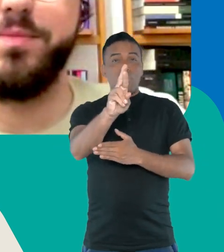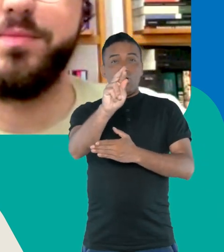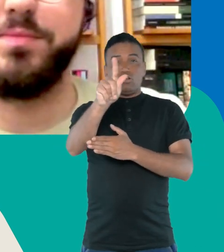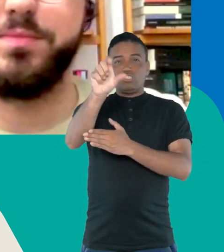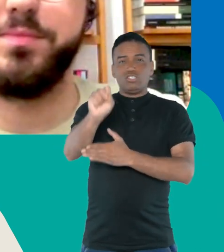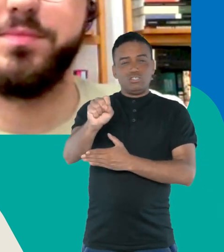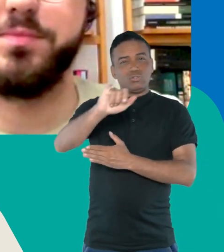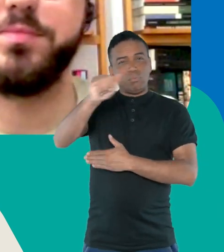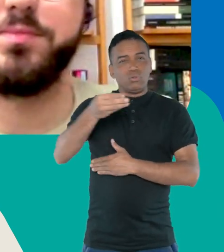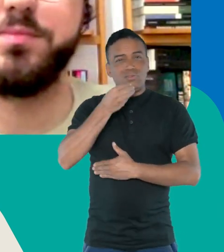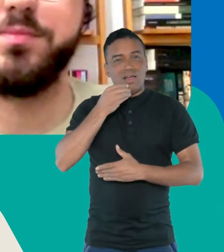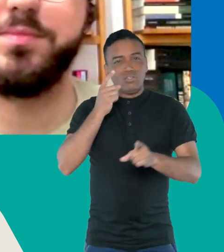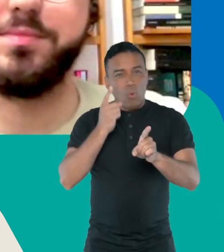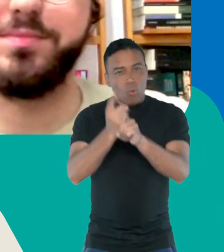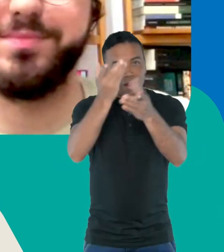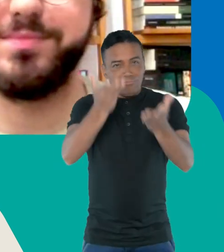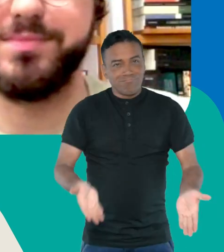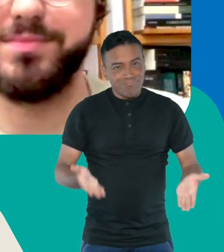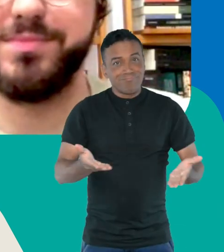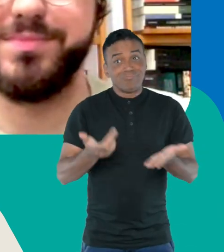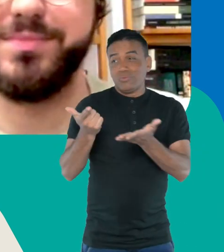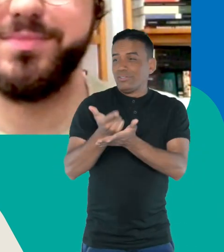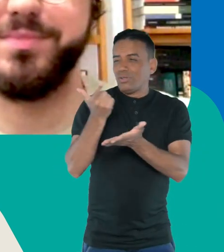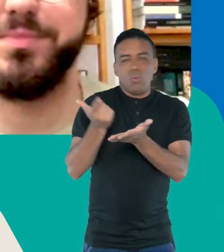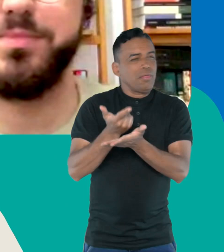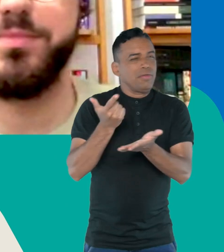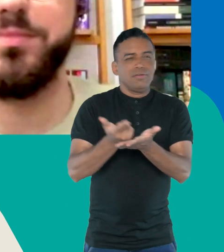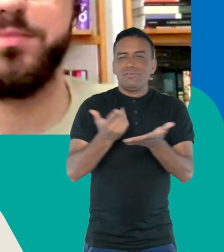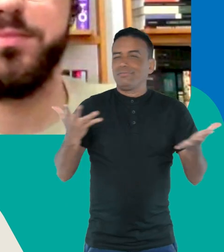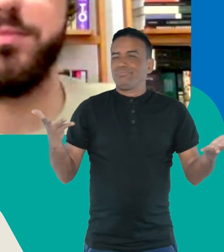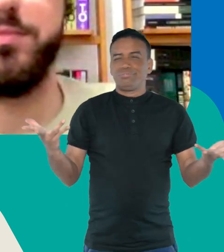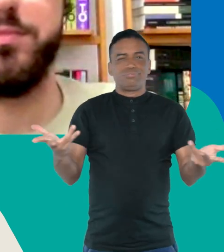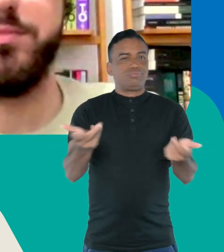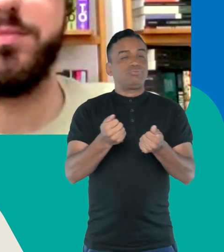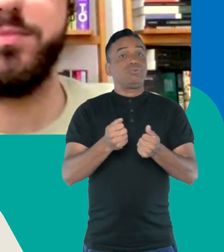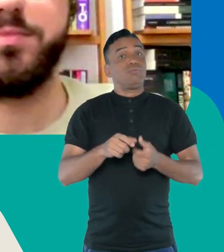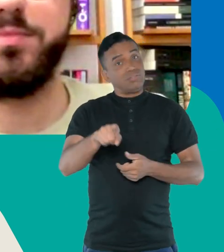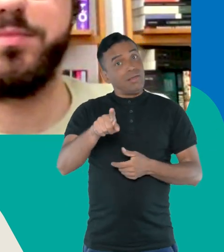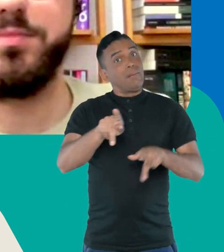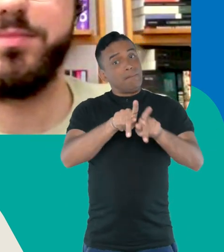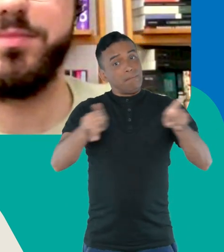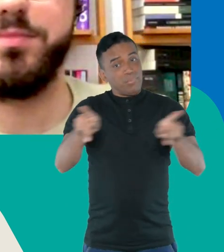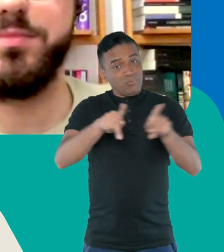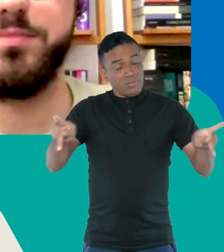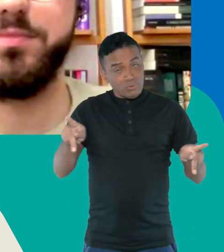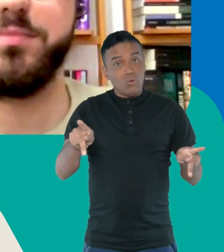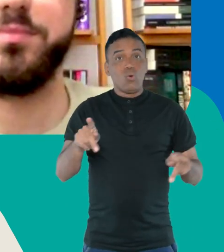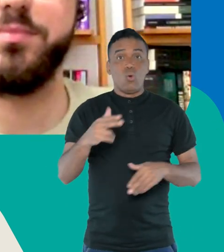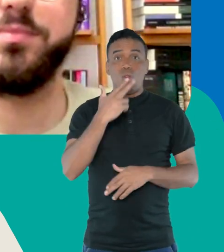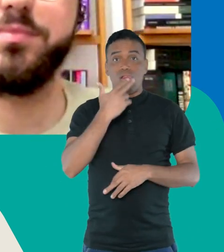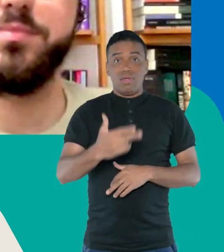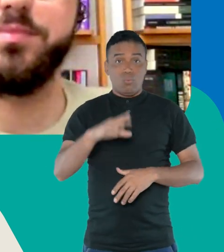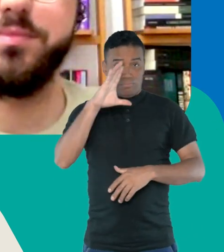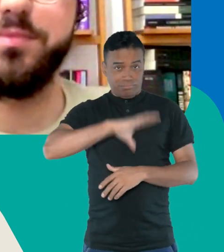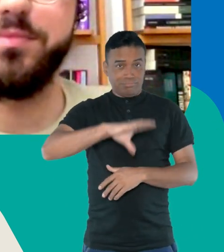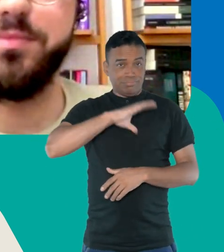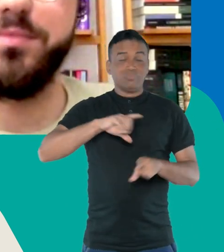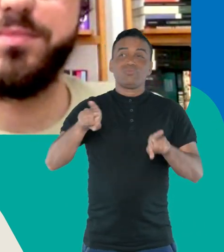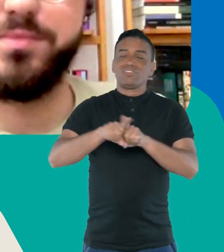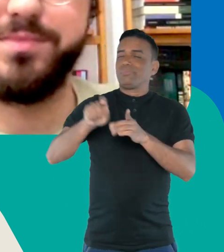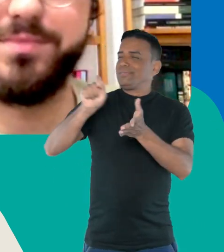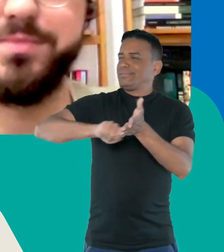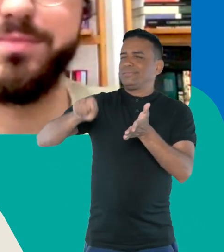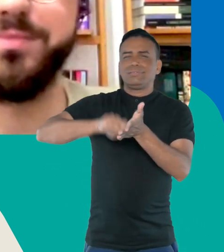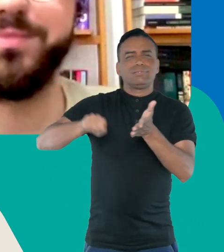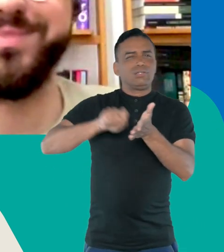muito tocado com o seu livro. Você, além de professor de língua portuguesa, é também um romancista